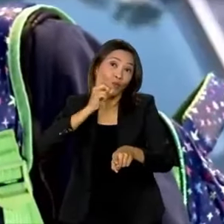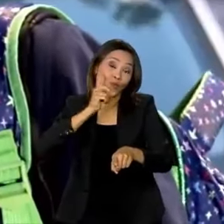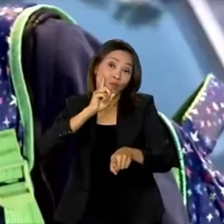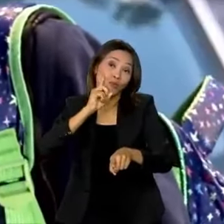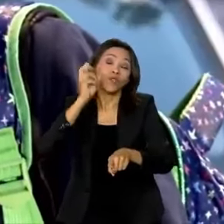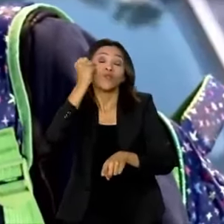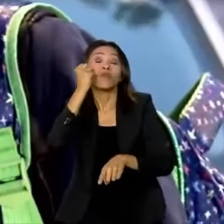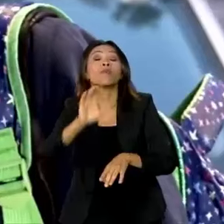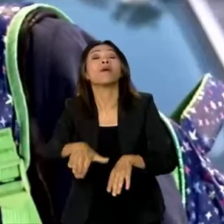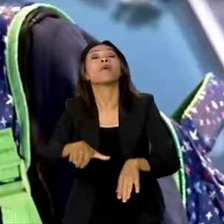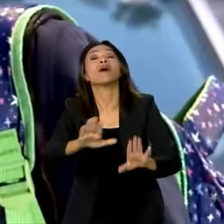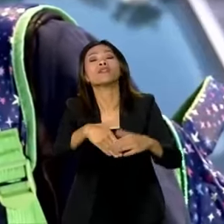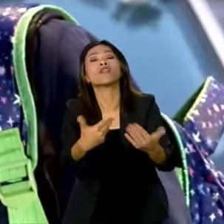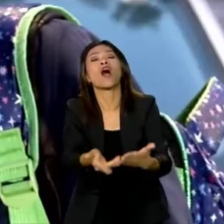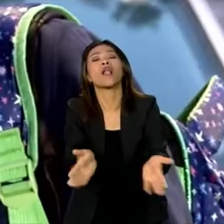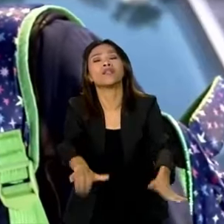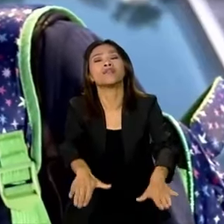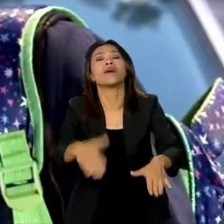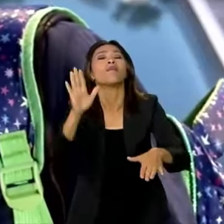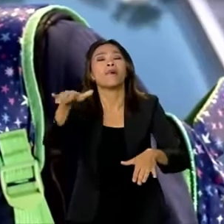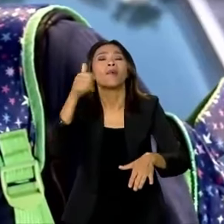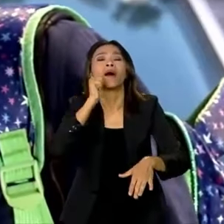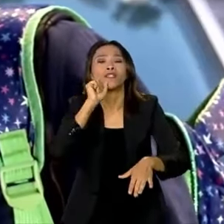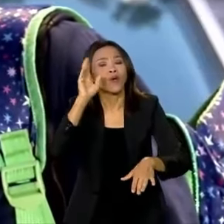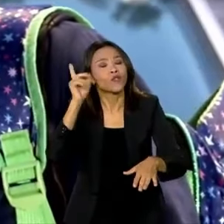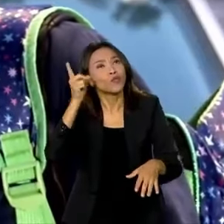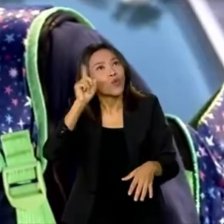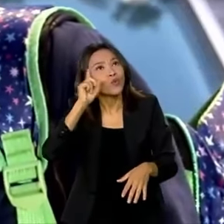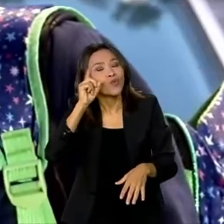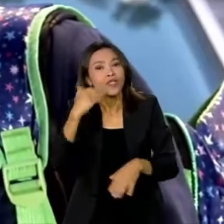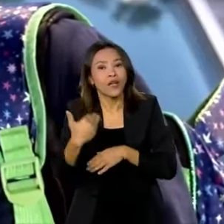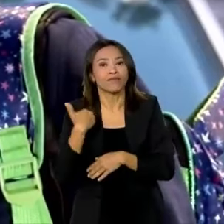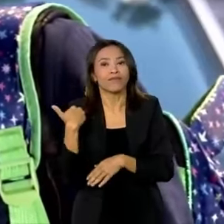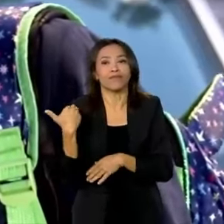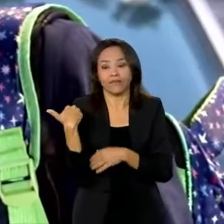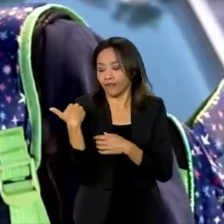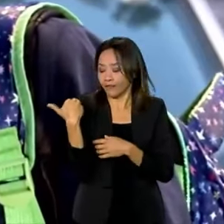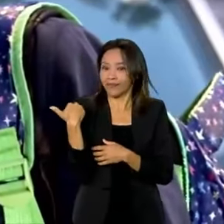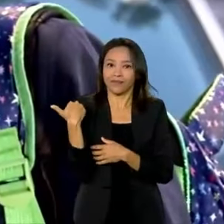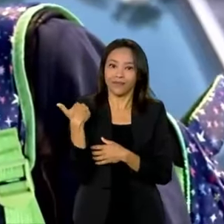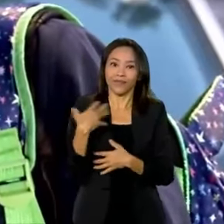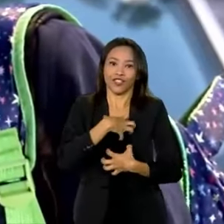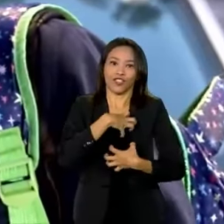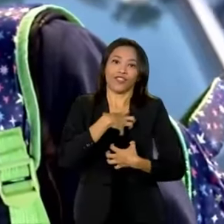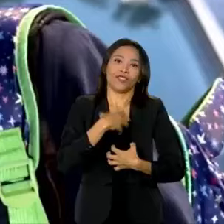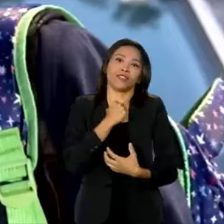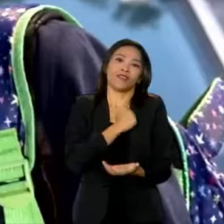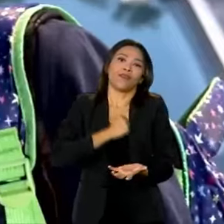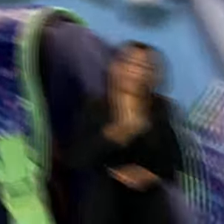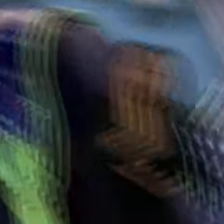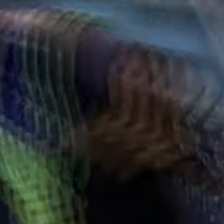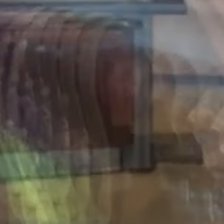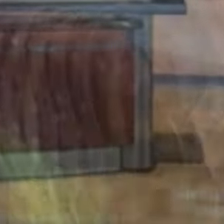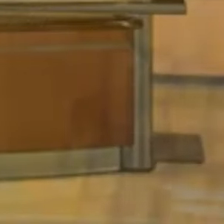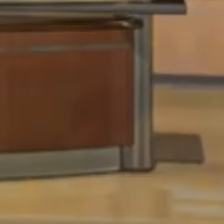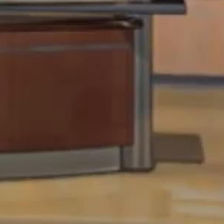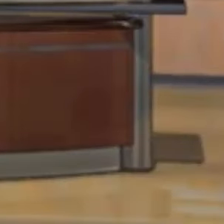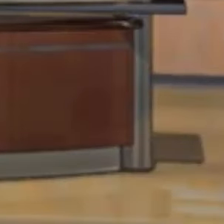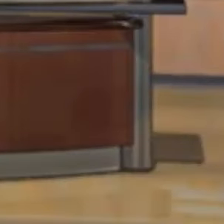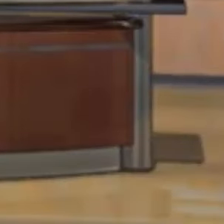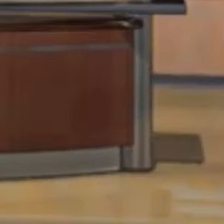creche mamãe creche mamãe todo dia coisa ele sentia falta sentiu falta e hoje acordou tranquilo para ir pra